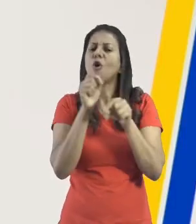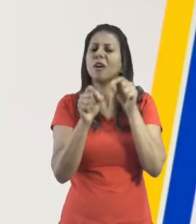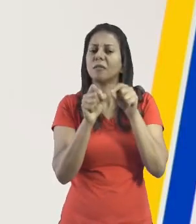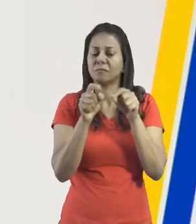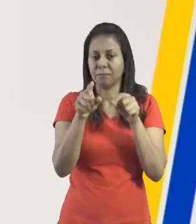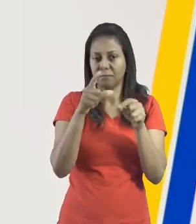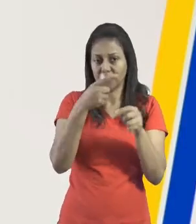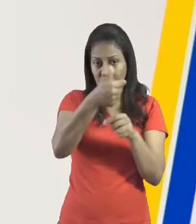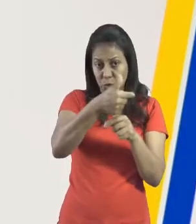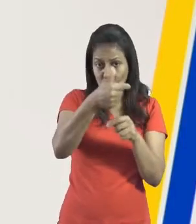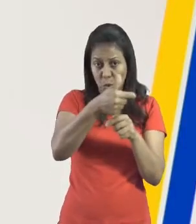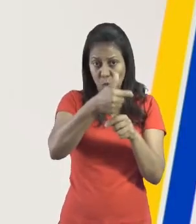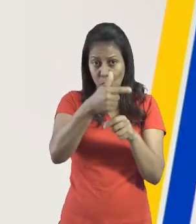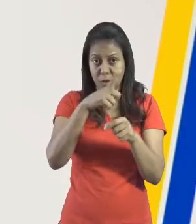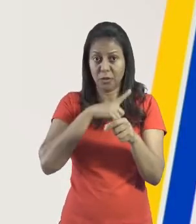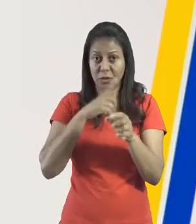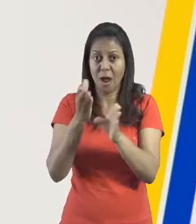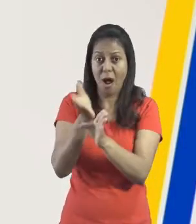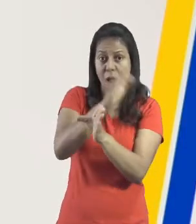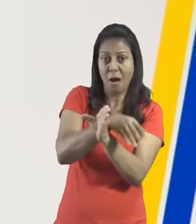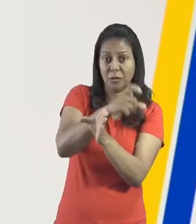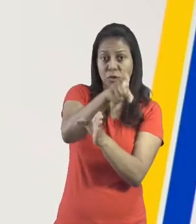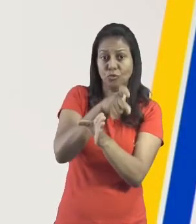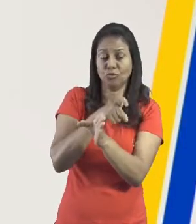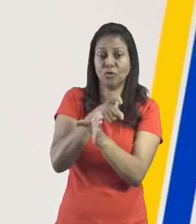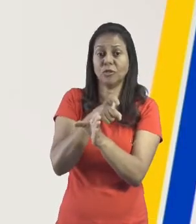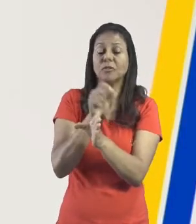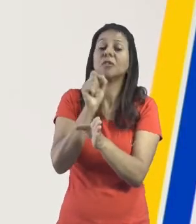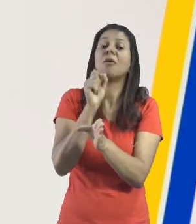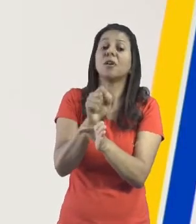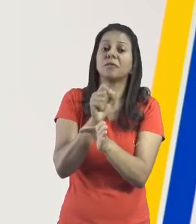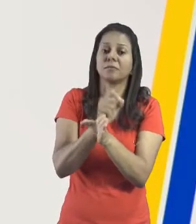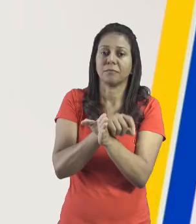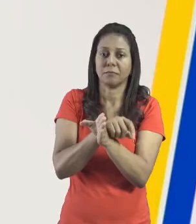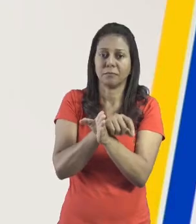Esse 2 que está antes do x, ele está fazendo o quê?